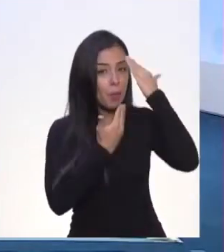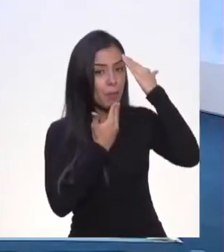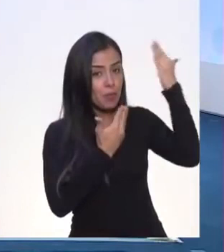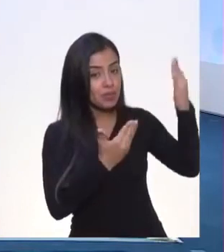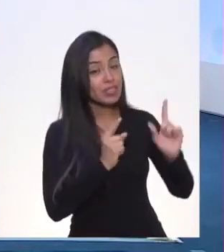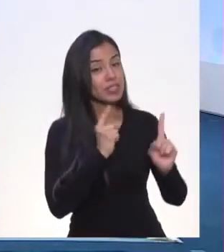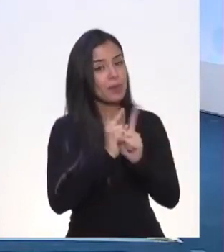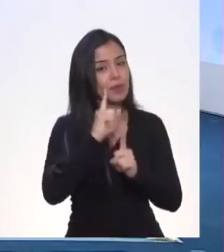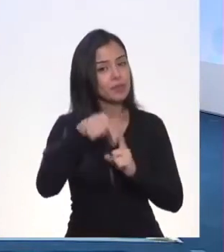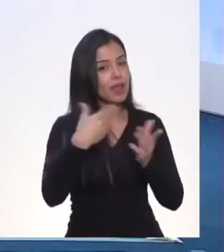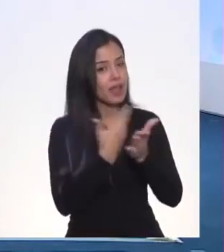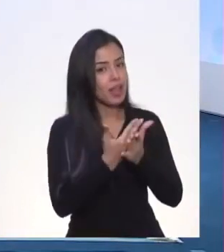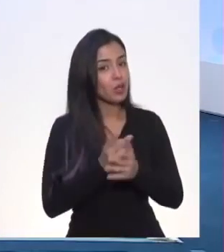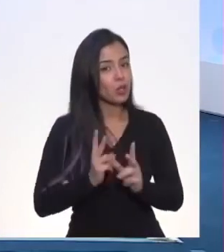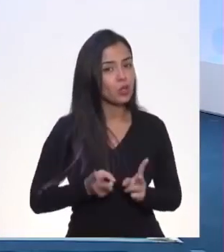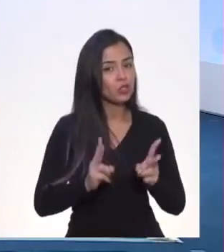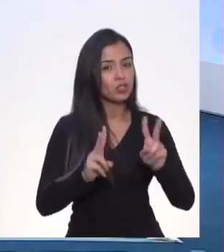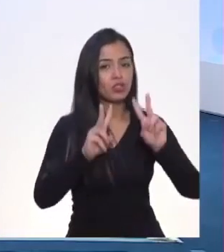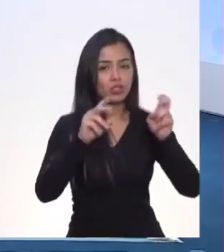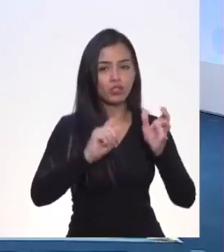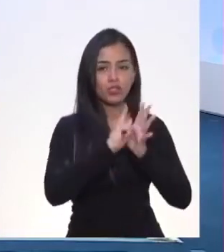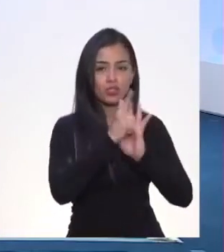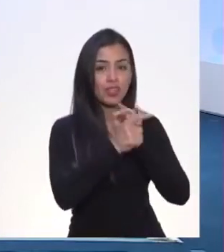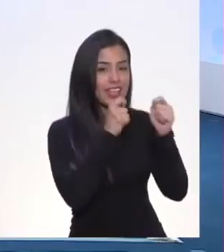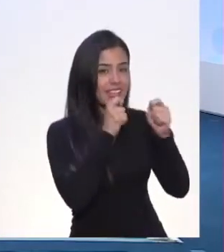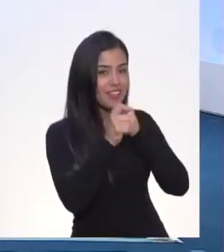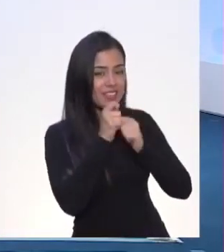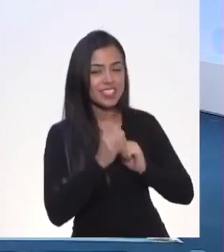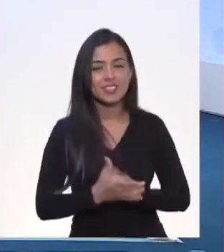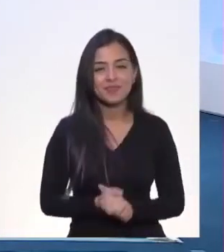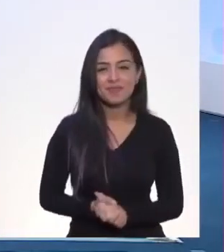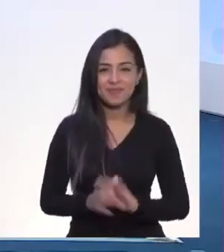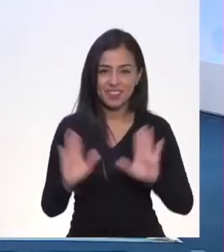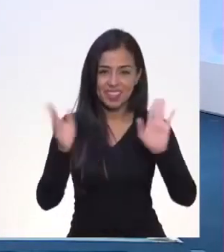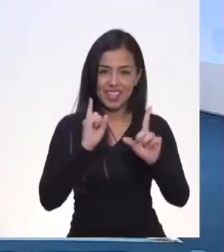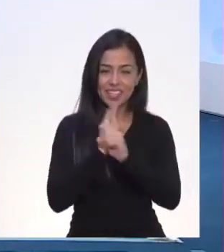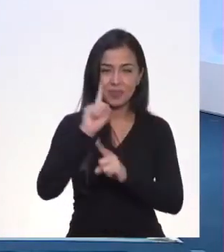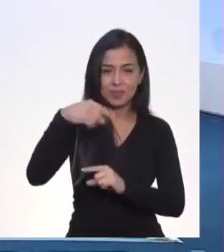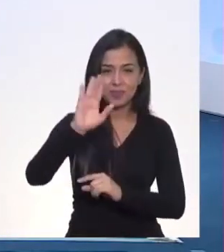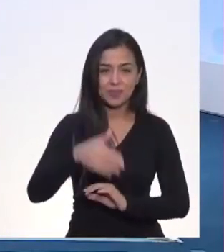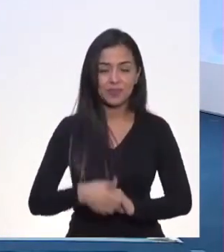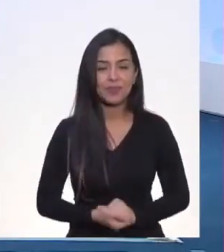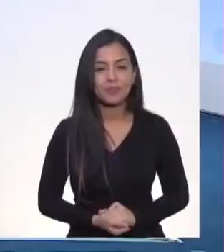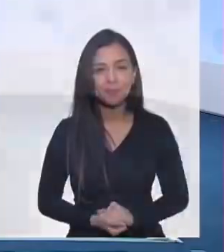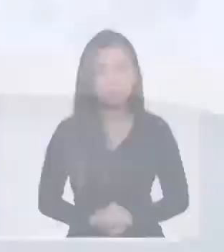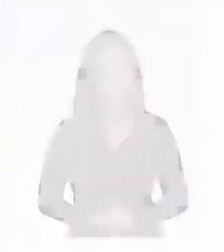obrigada, e na próxima aula continuaremos sobre o gênero entrevista. Muito bem, até lá. Até lá.